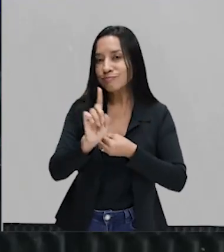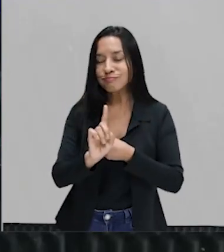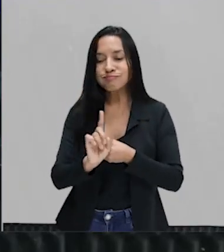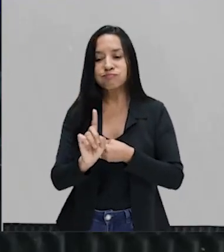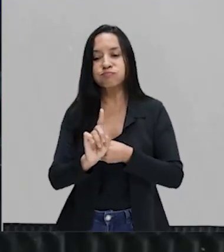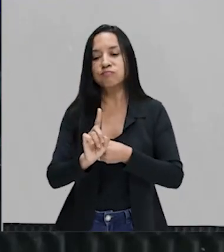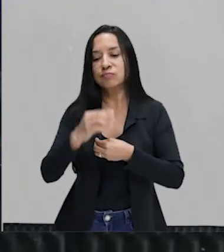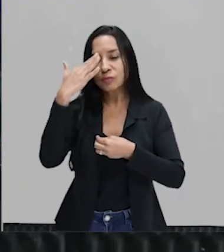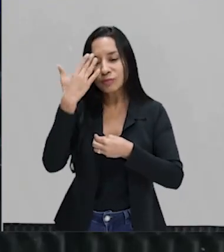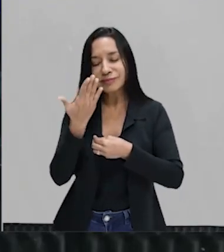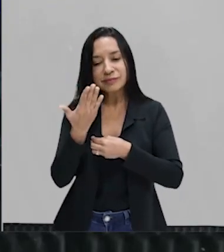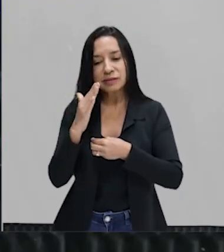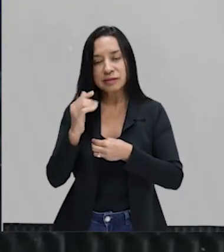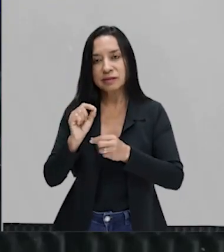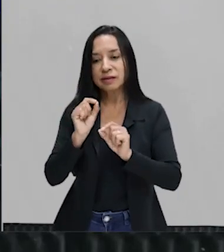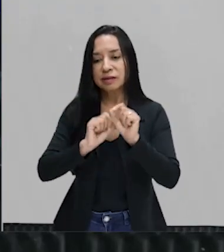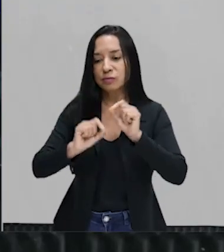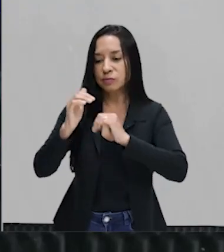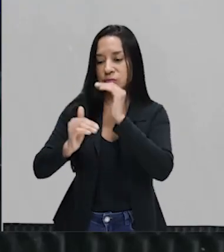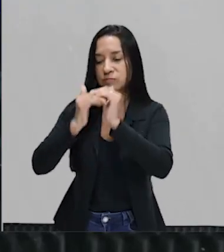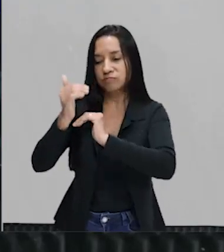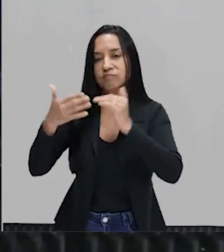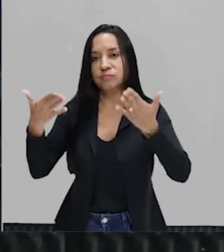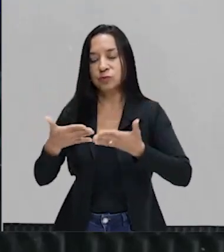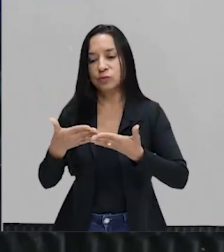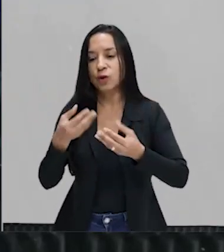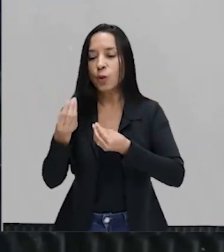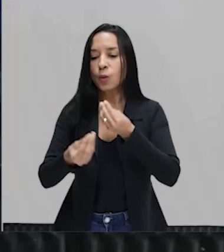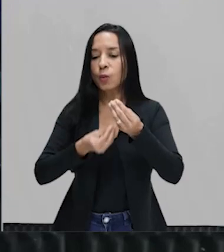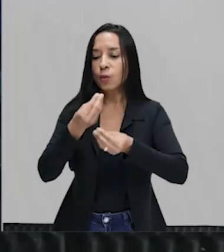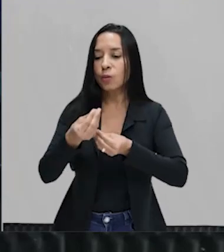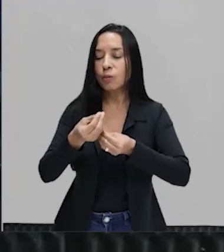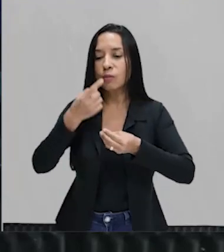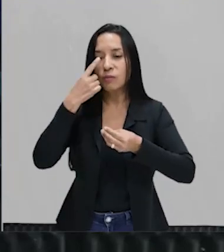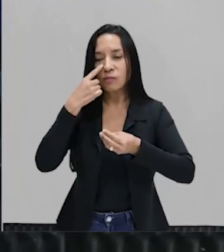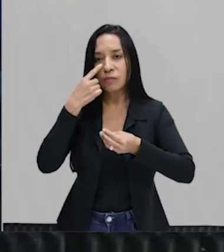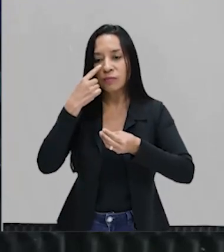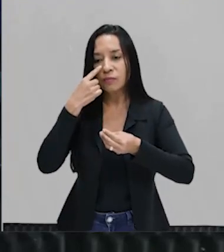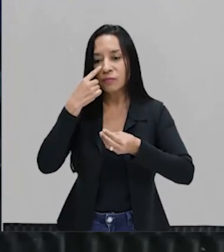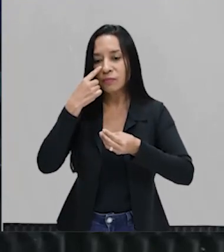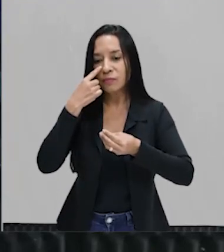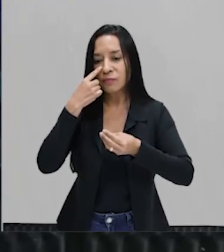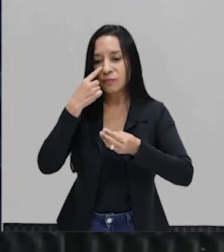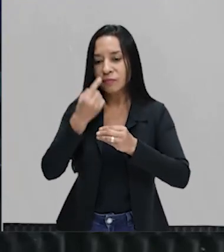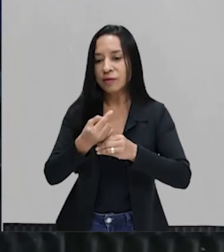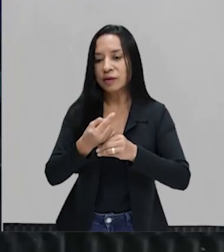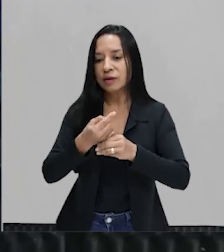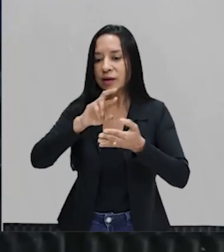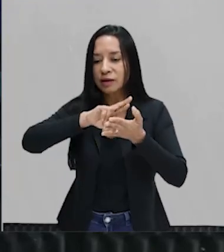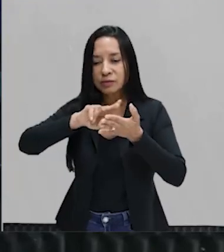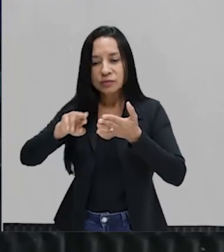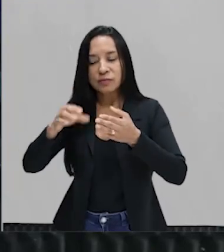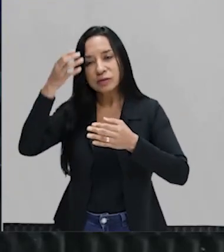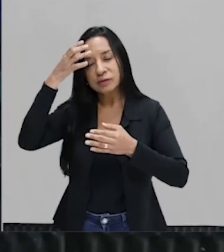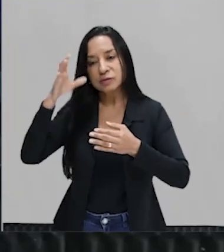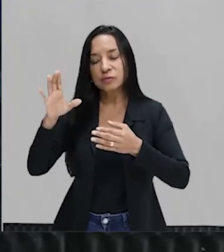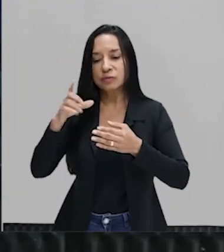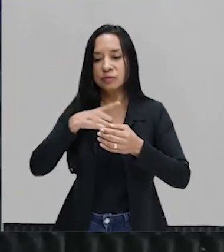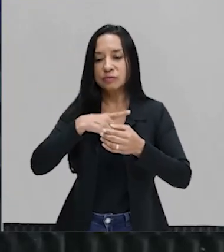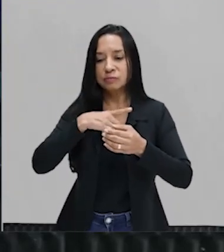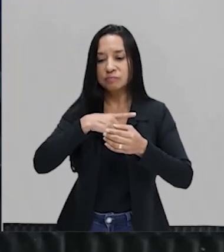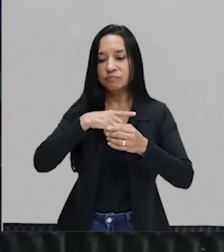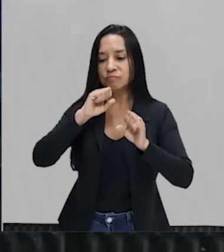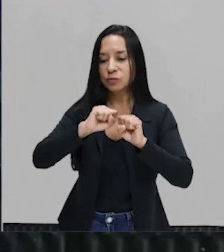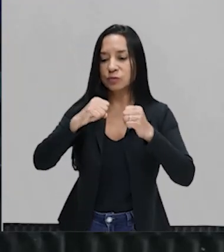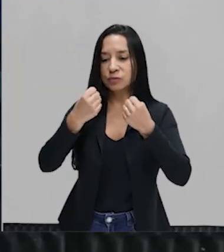é que eu vou analisar a pluralidade cultural existente nas sociedades